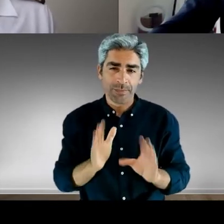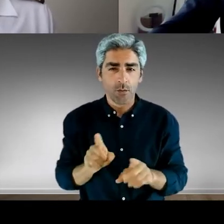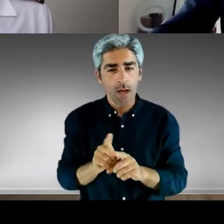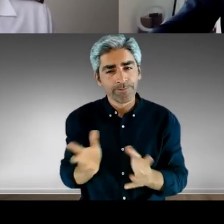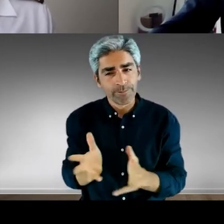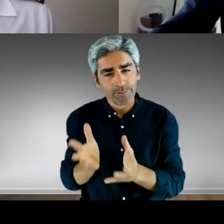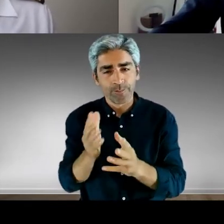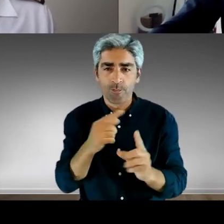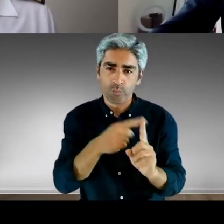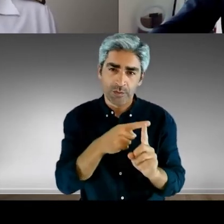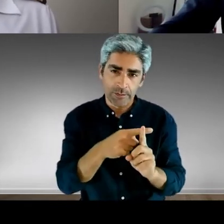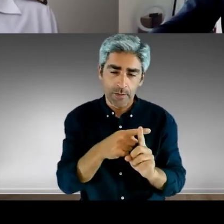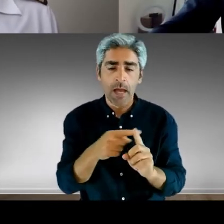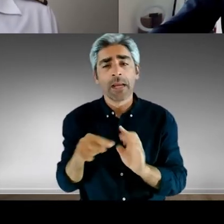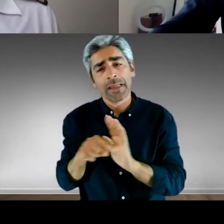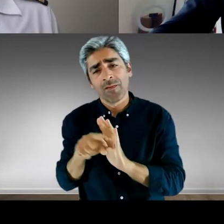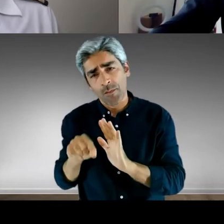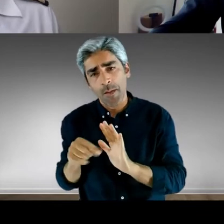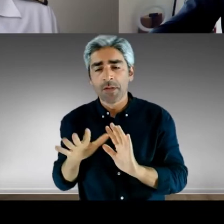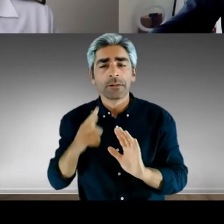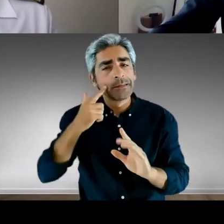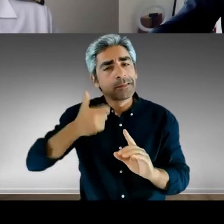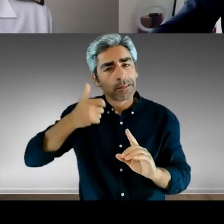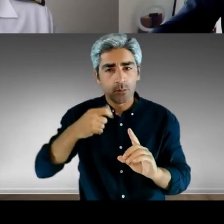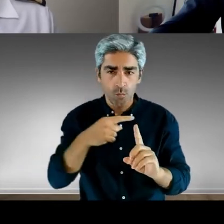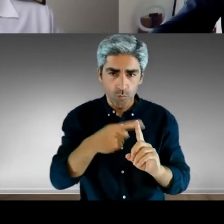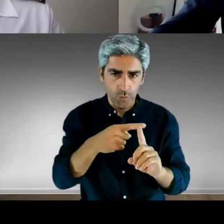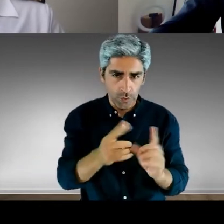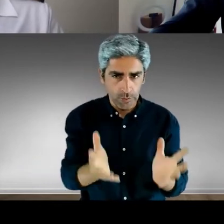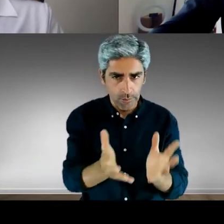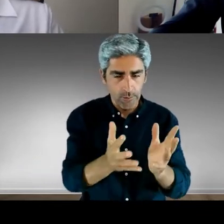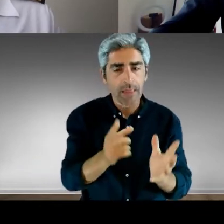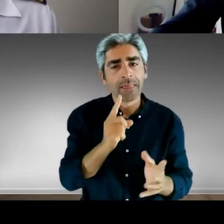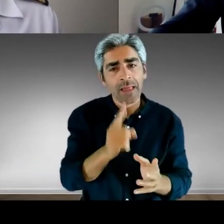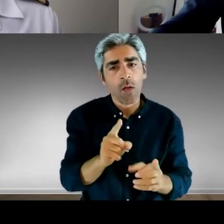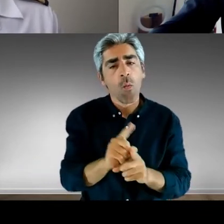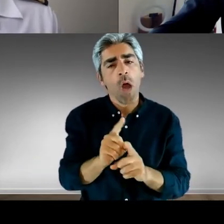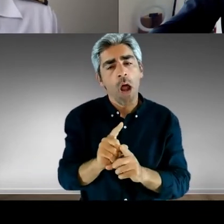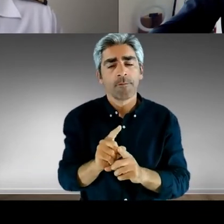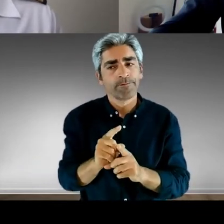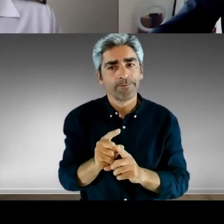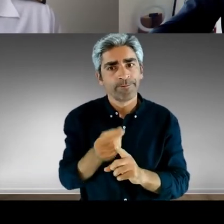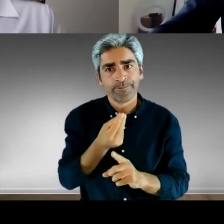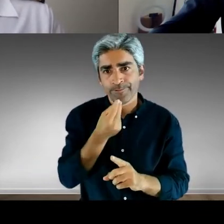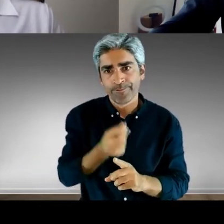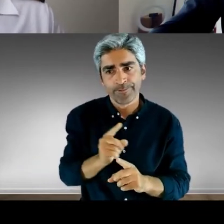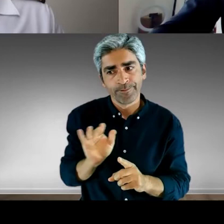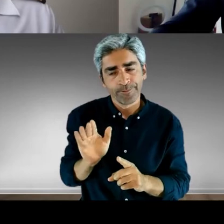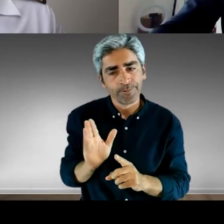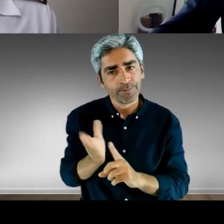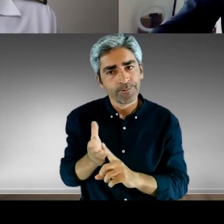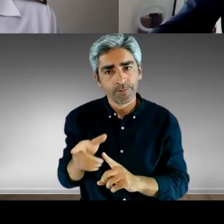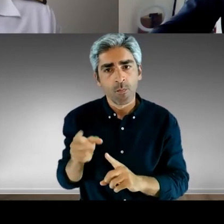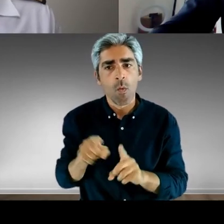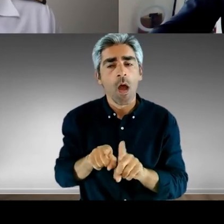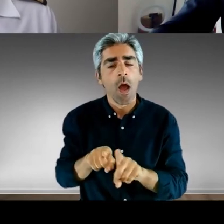mais positiva do que negativa, deve ser penalizado, e aqui vou voltar um bocadinho às características, a